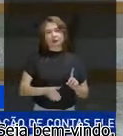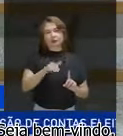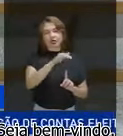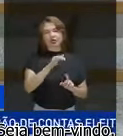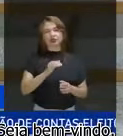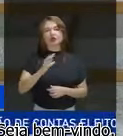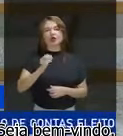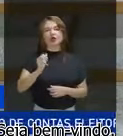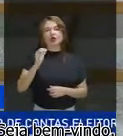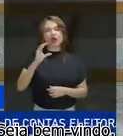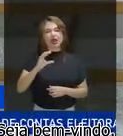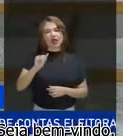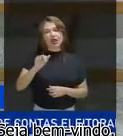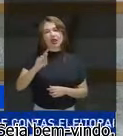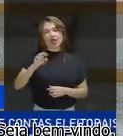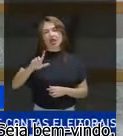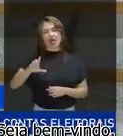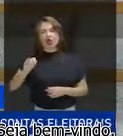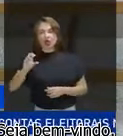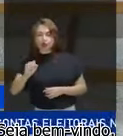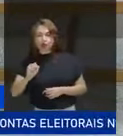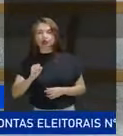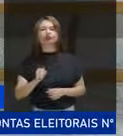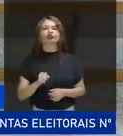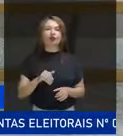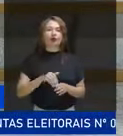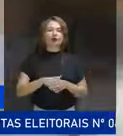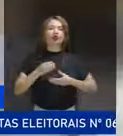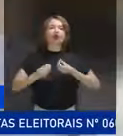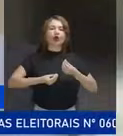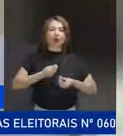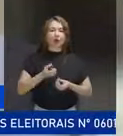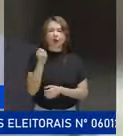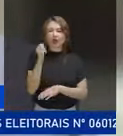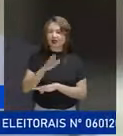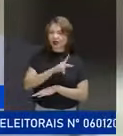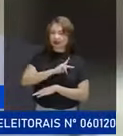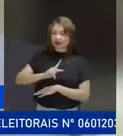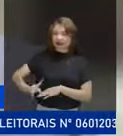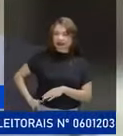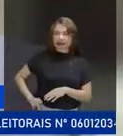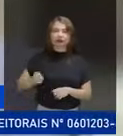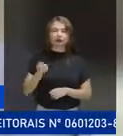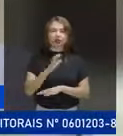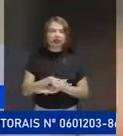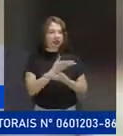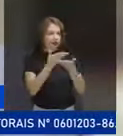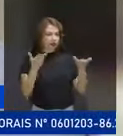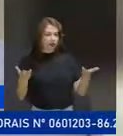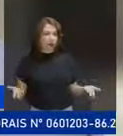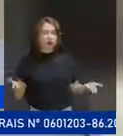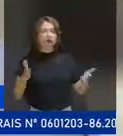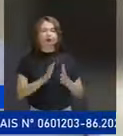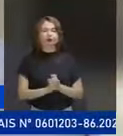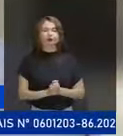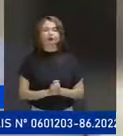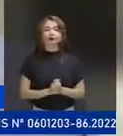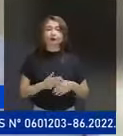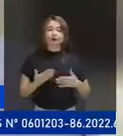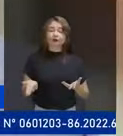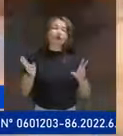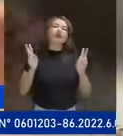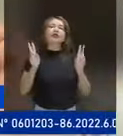na parte central da mesa, com a palavra, desembargador João Laje. Boa tarde a todas e todos.